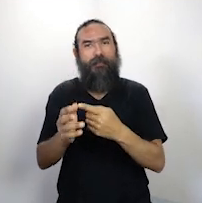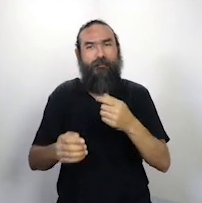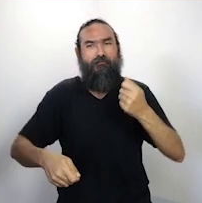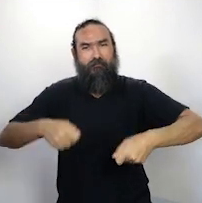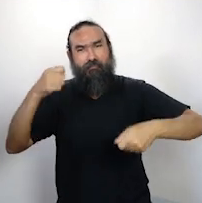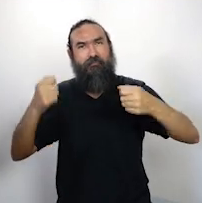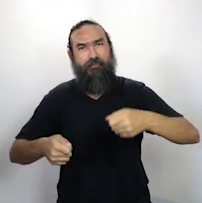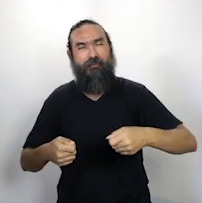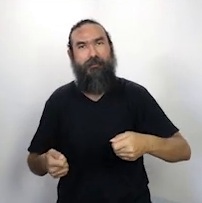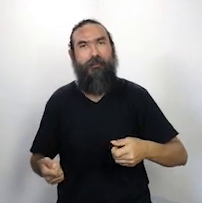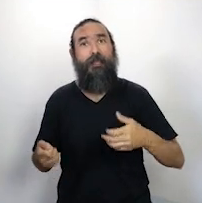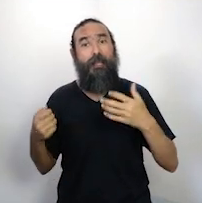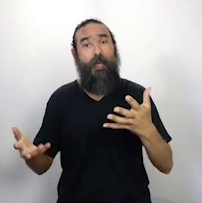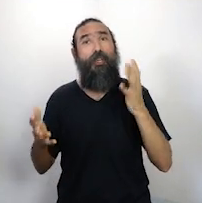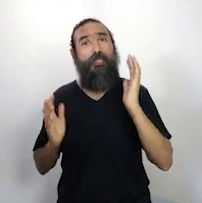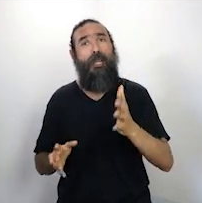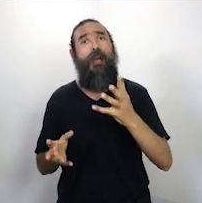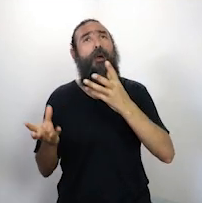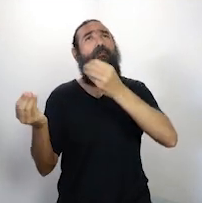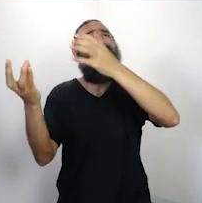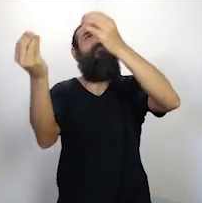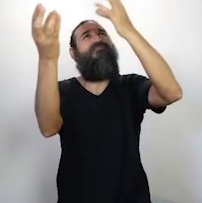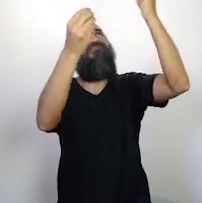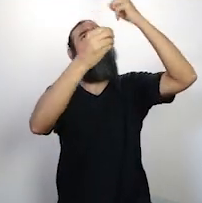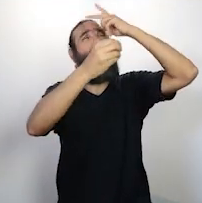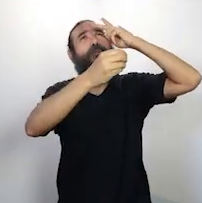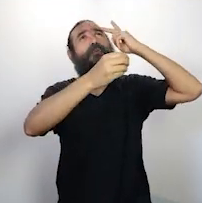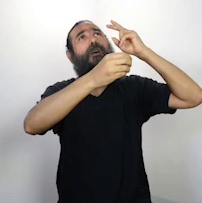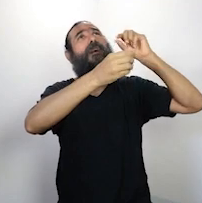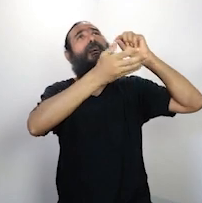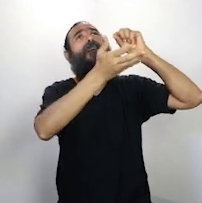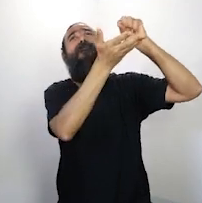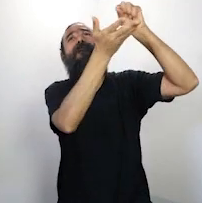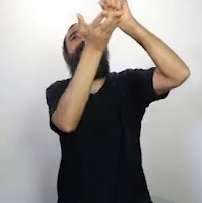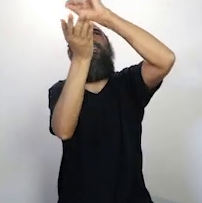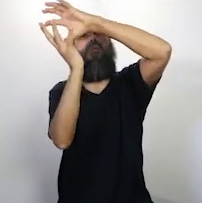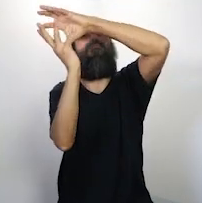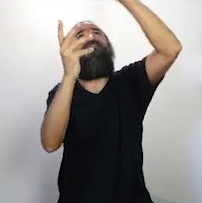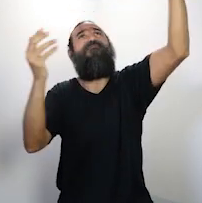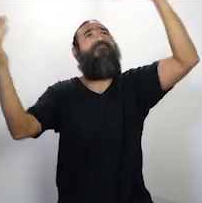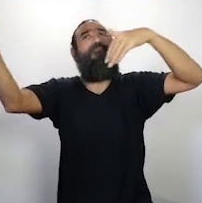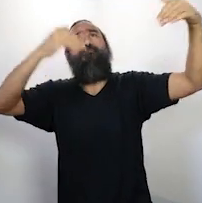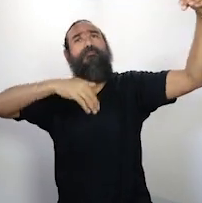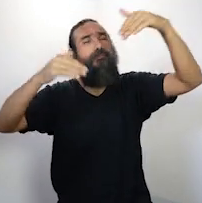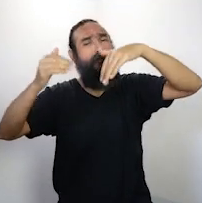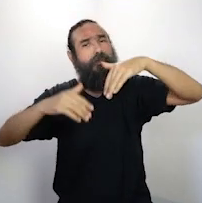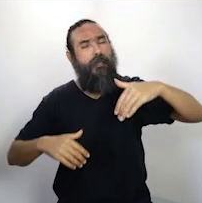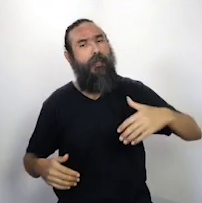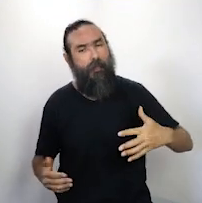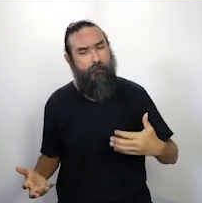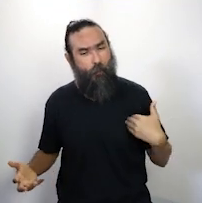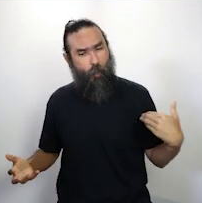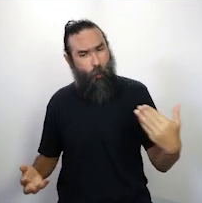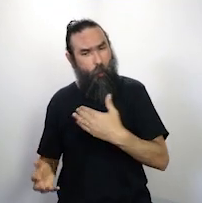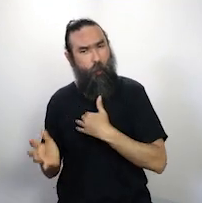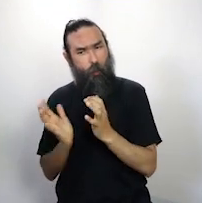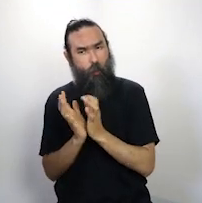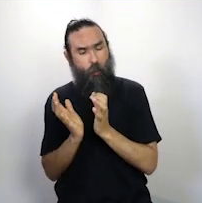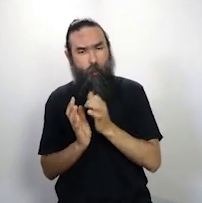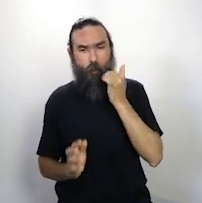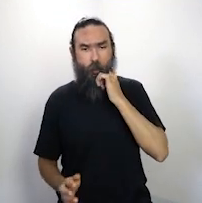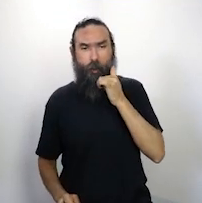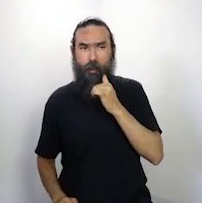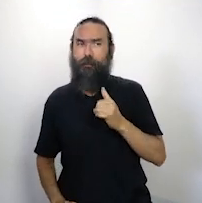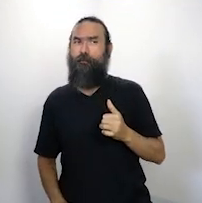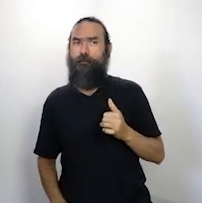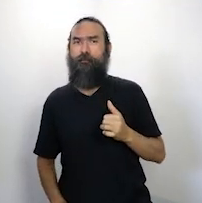outros lugares do Brasil, muitos grupos já acompanhavam, né, as Nações do Pina, e aí as mulheres, a partir dali, começaram a também levar